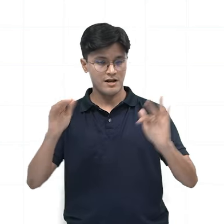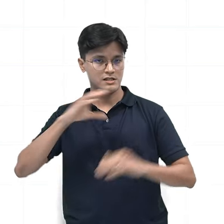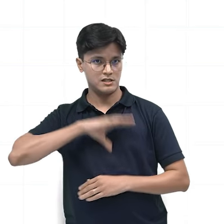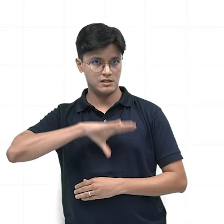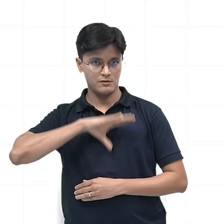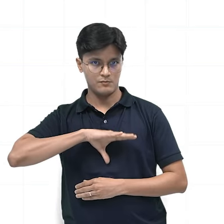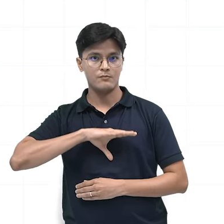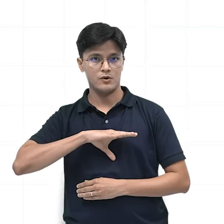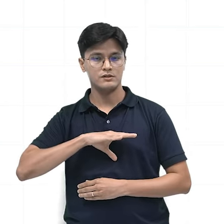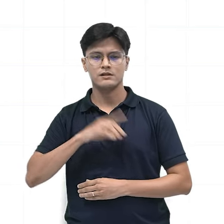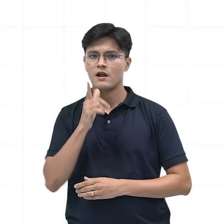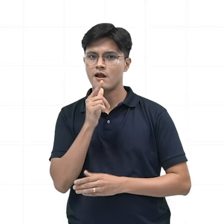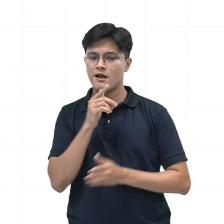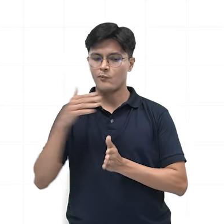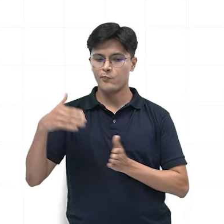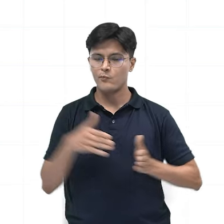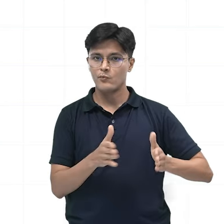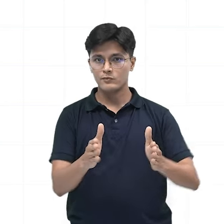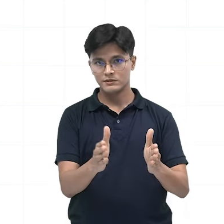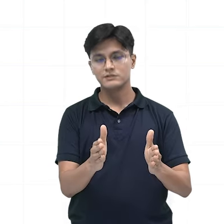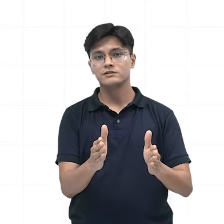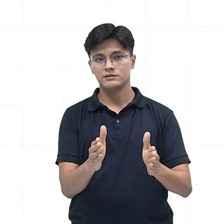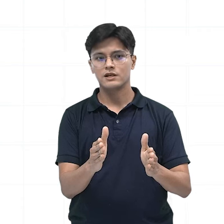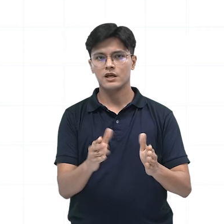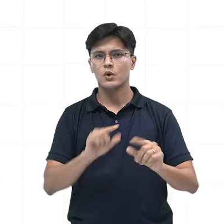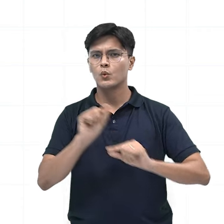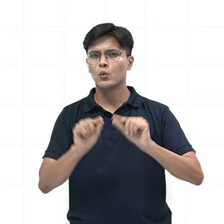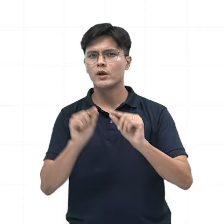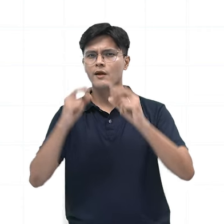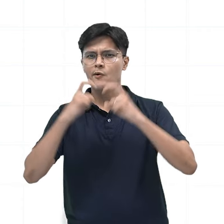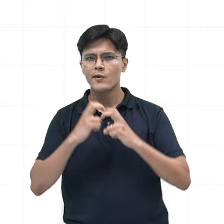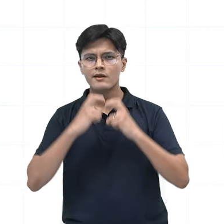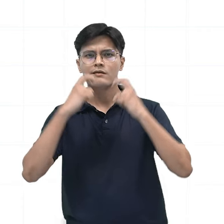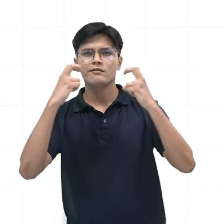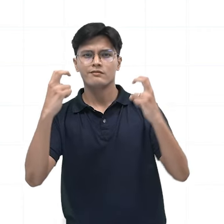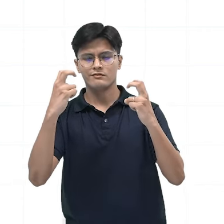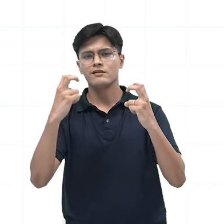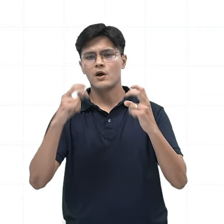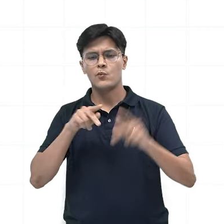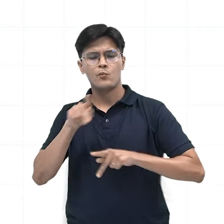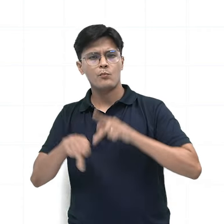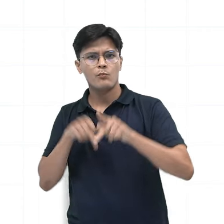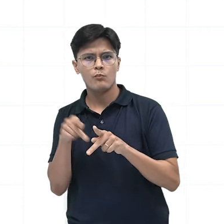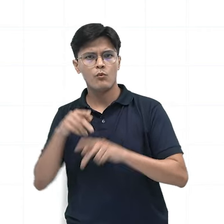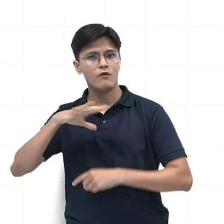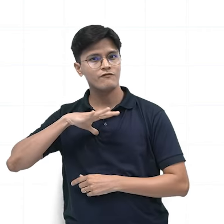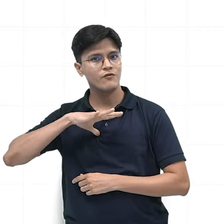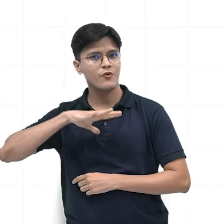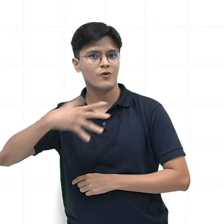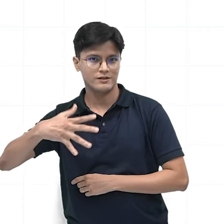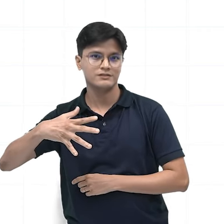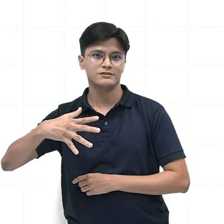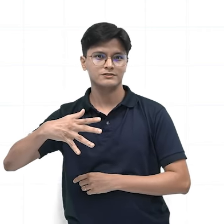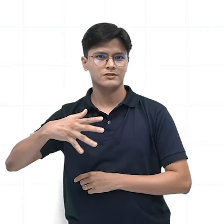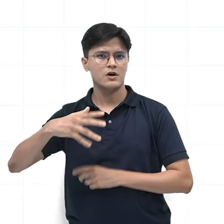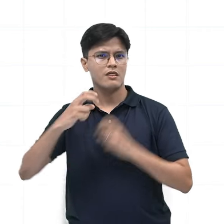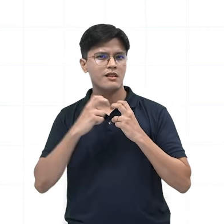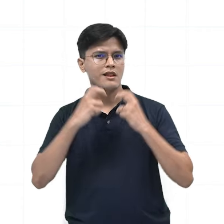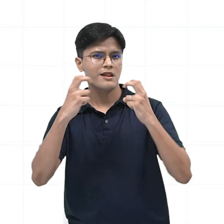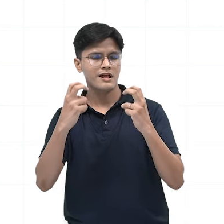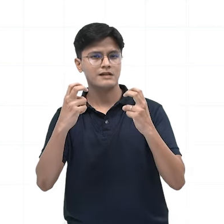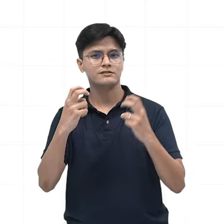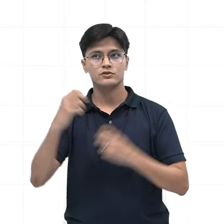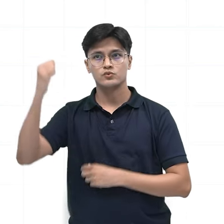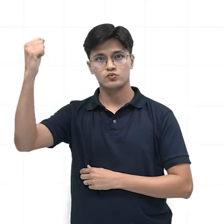as margens plácidas, de um povo heróico o brado retumbante, e o sol